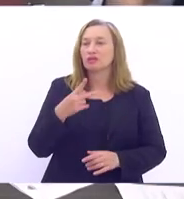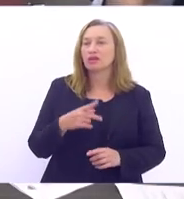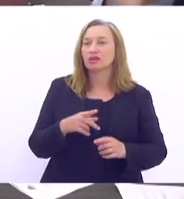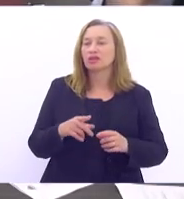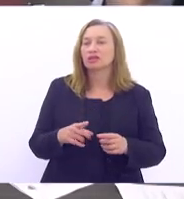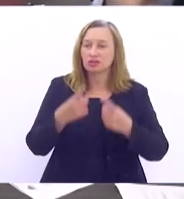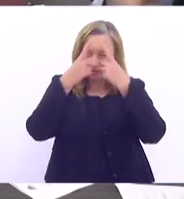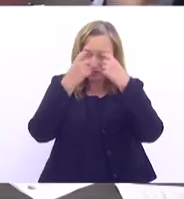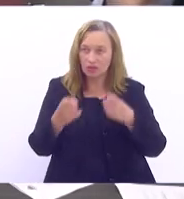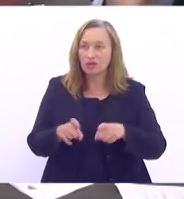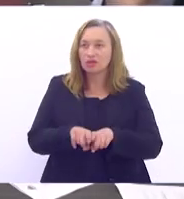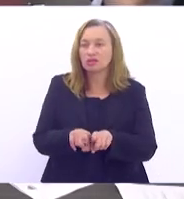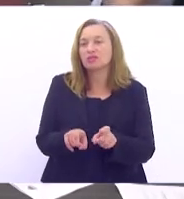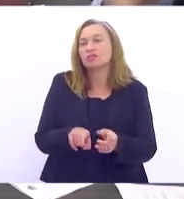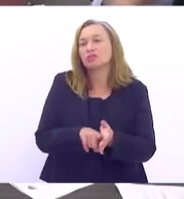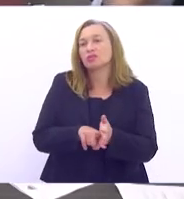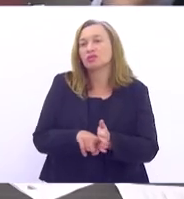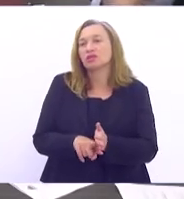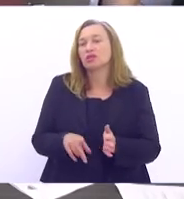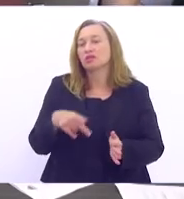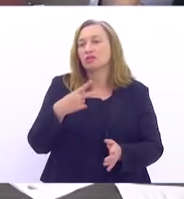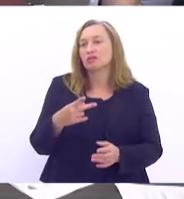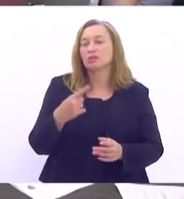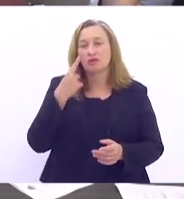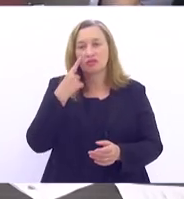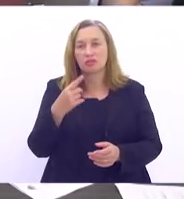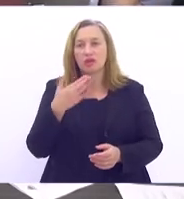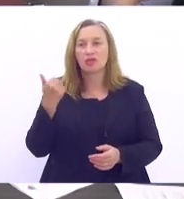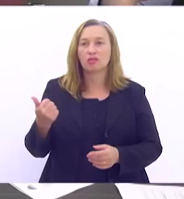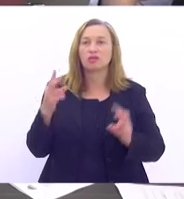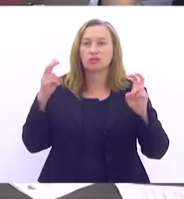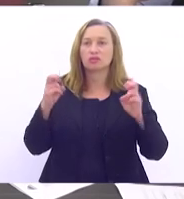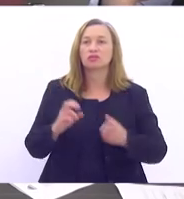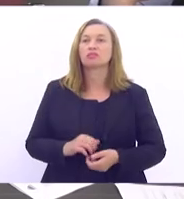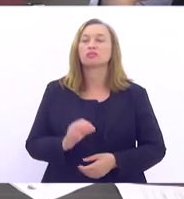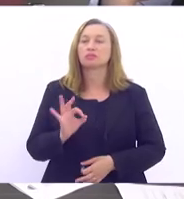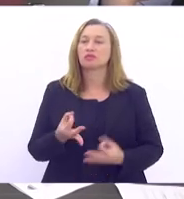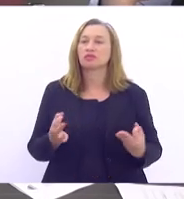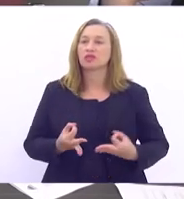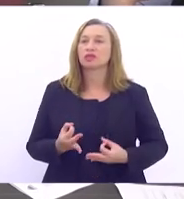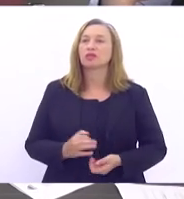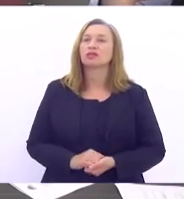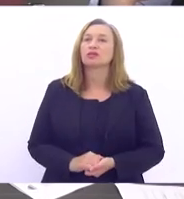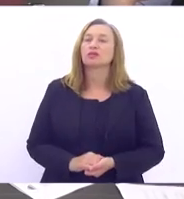com uma abordagem diferente para confirmar essa questão. Perfeito.